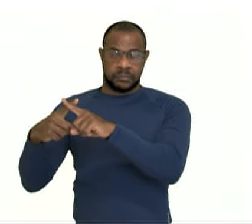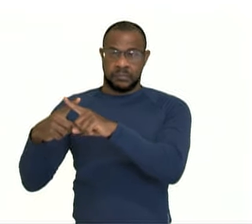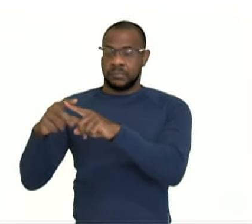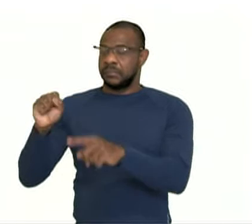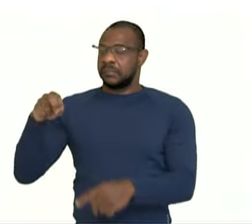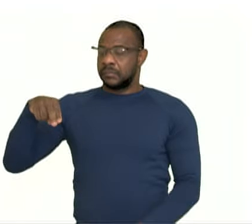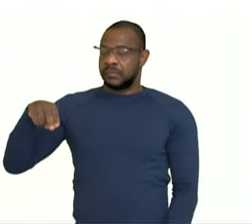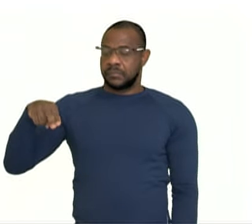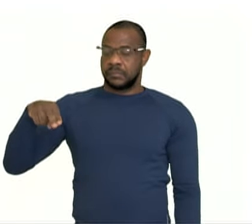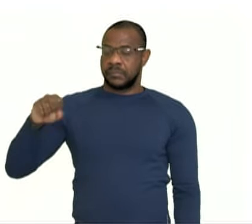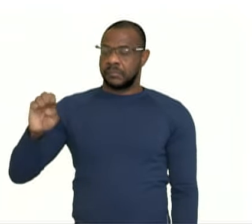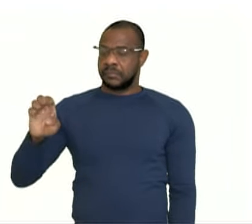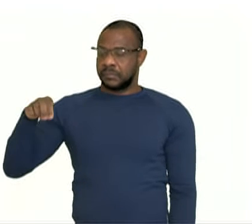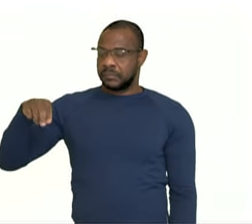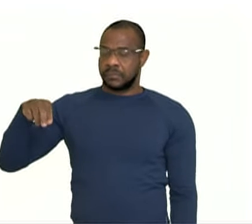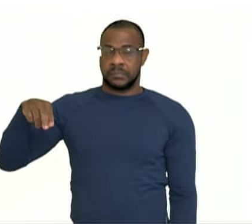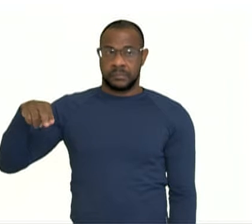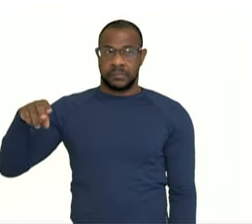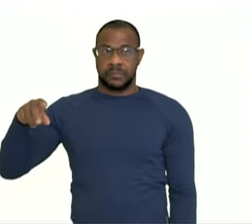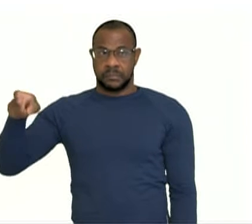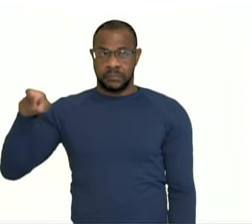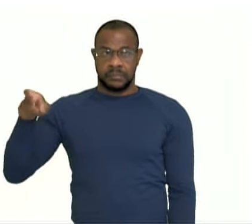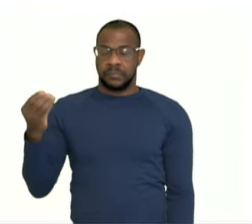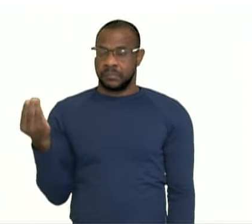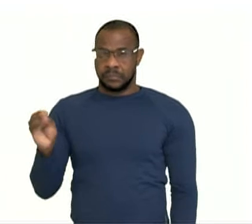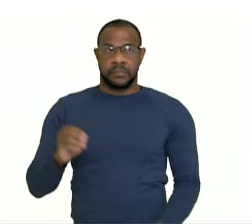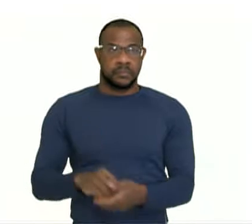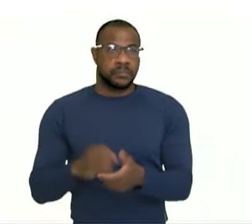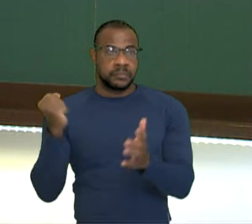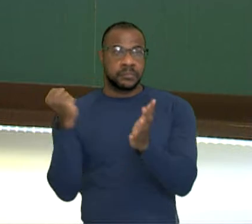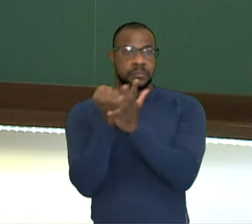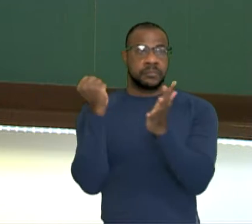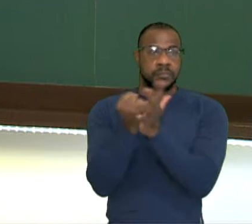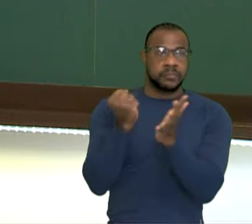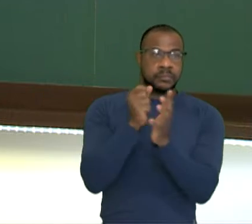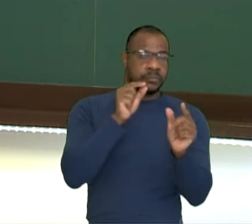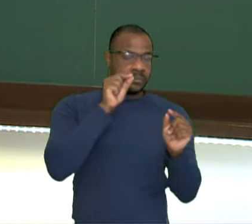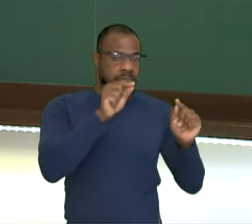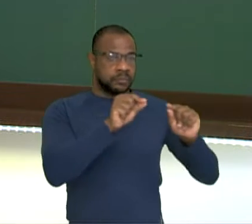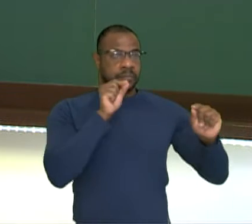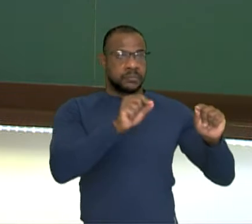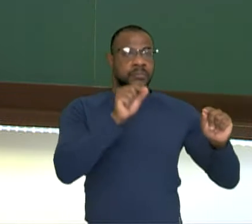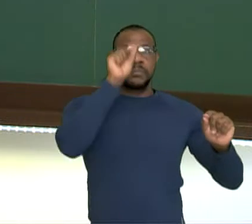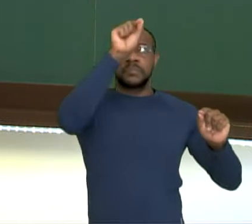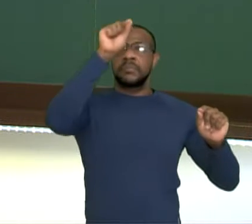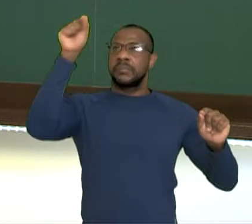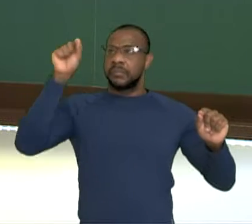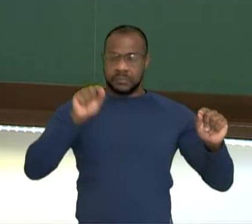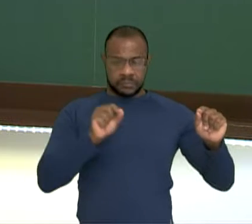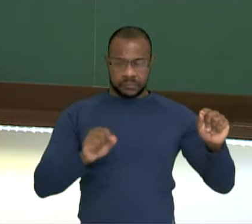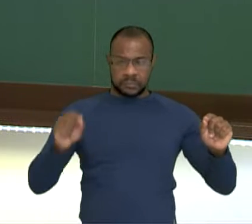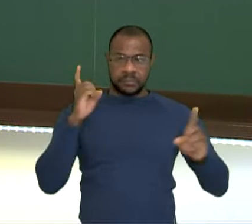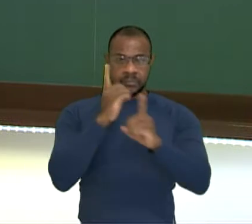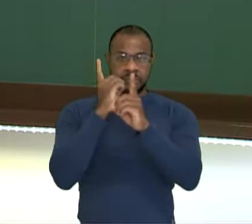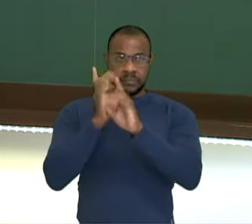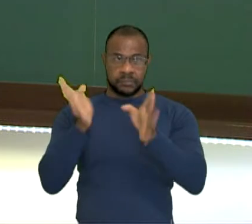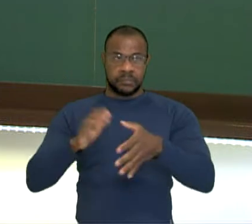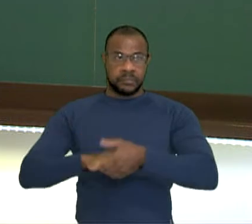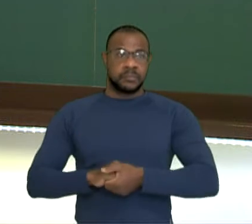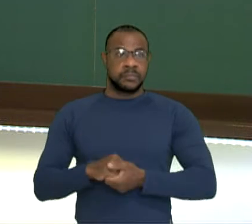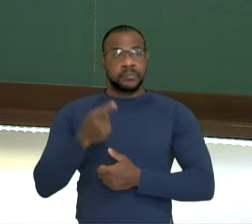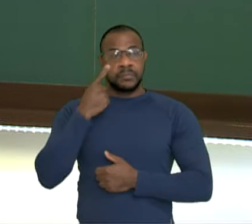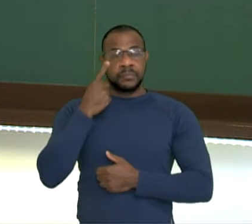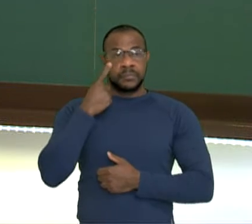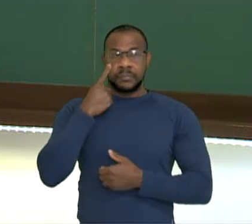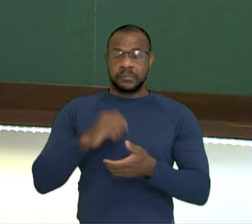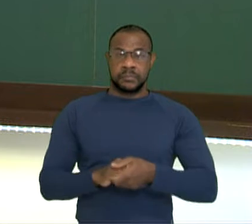x. Então, eu vou no gráfico e marco todos esses pontos que eu encontrei. Verifique que